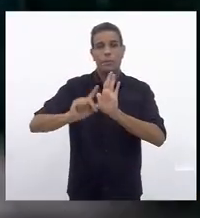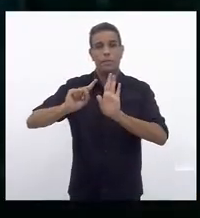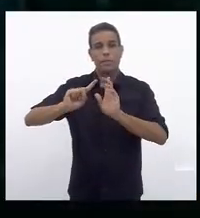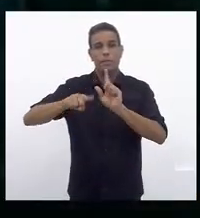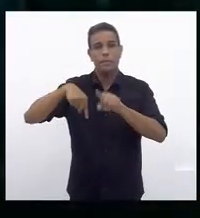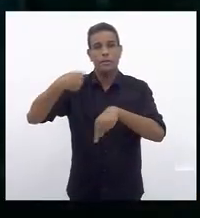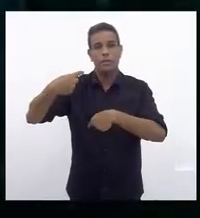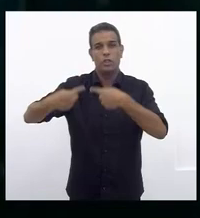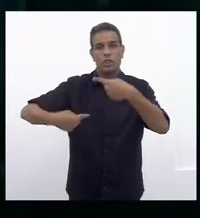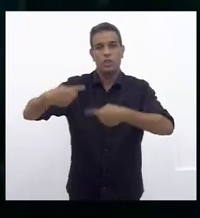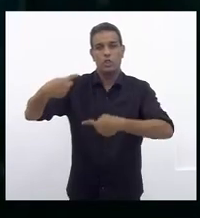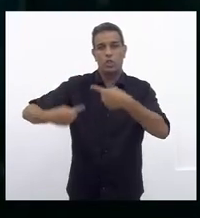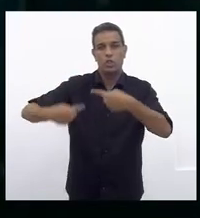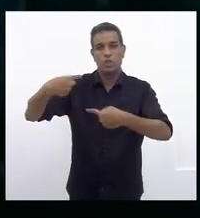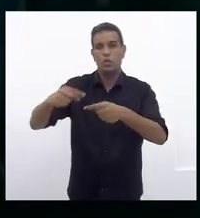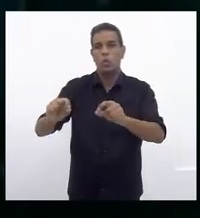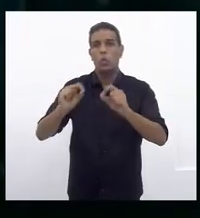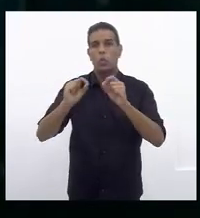desses três.